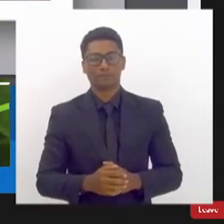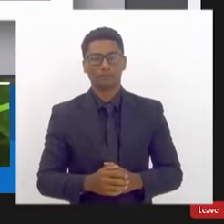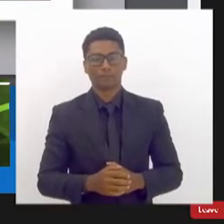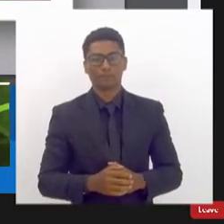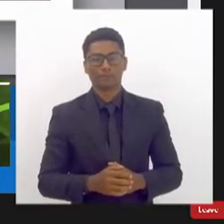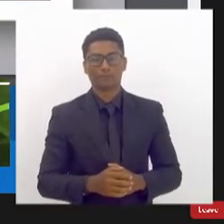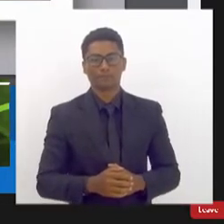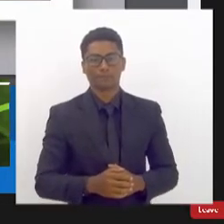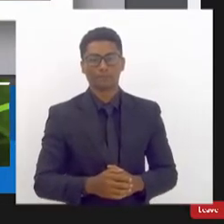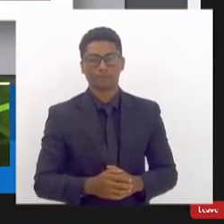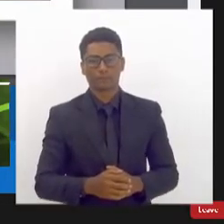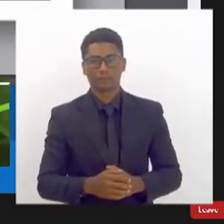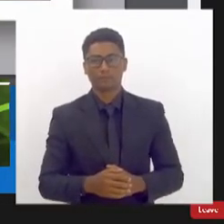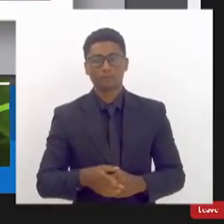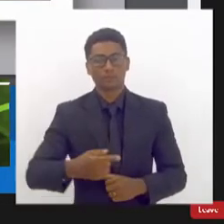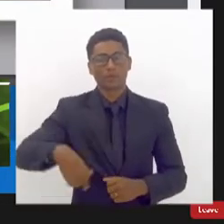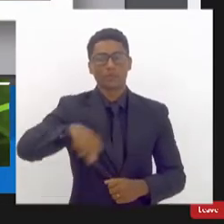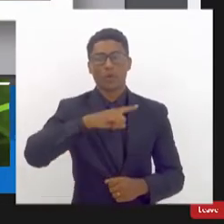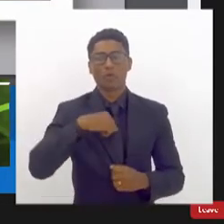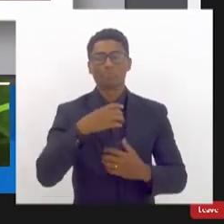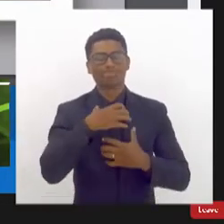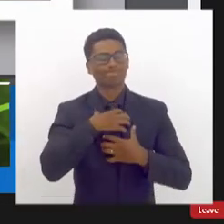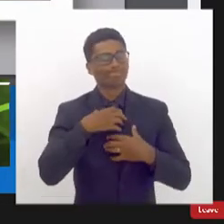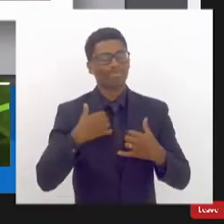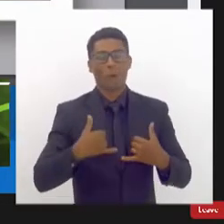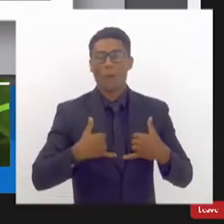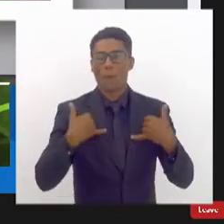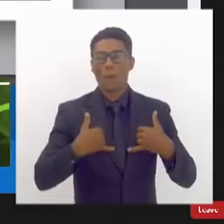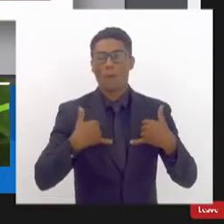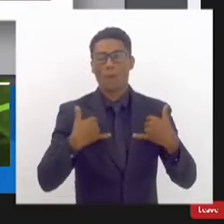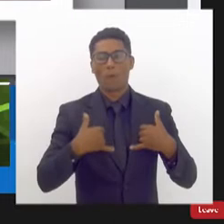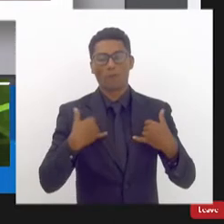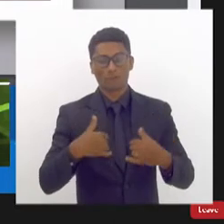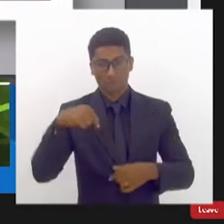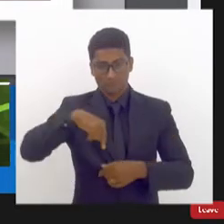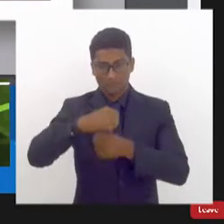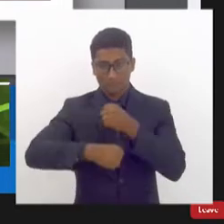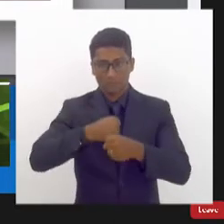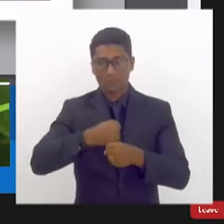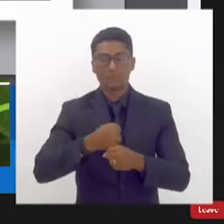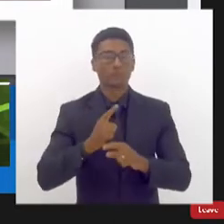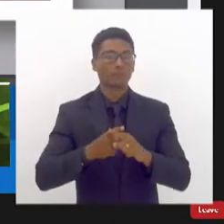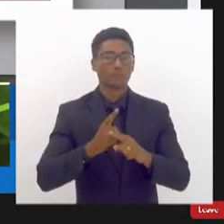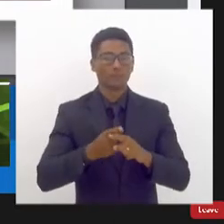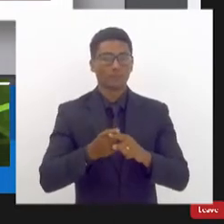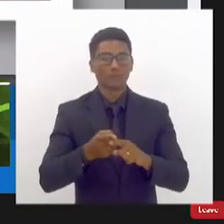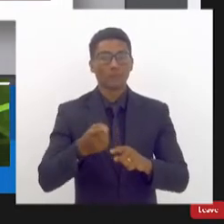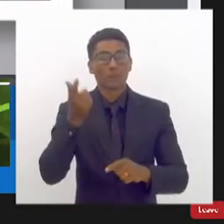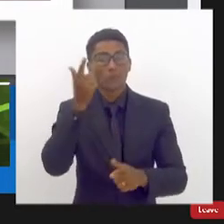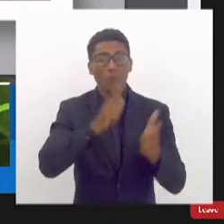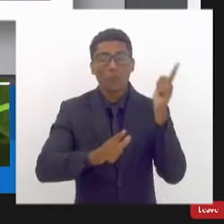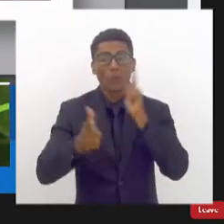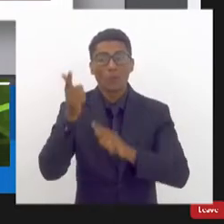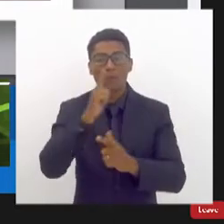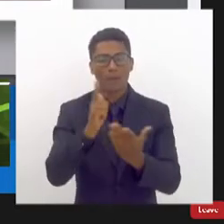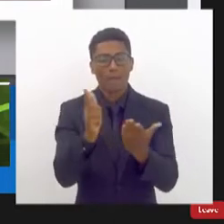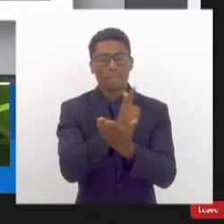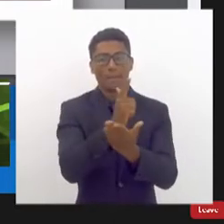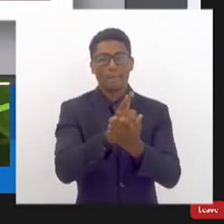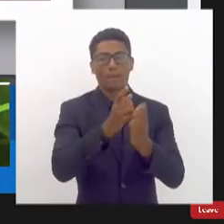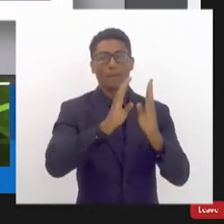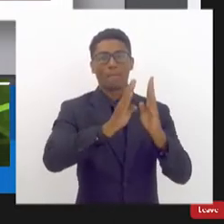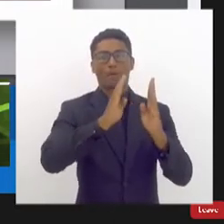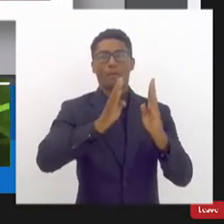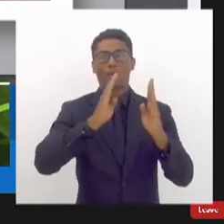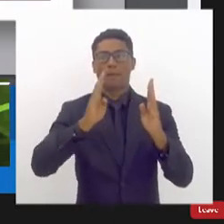Um ponto que a gente se orgulha muito na gestão do Conselho esse ano é que a gente conseguiu estruturar a biblioteca para que ela seja um centro